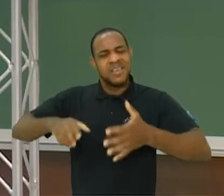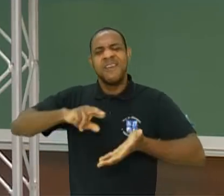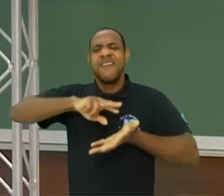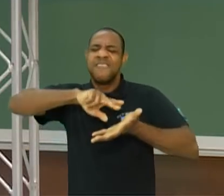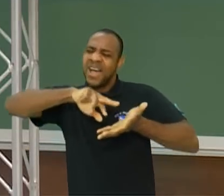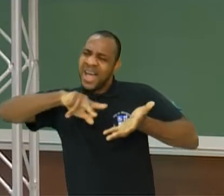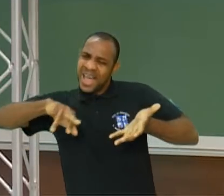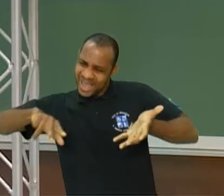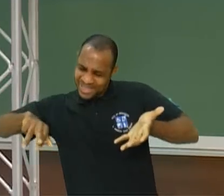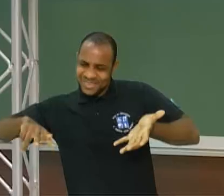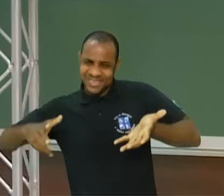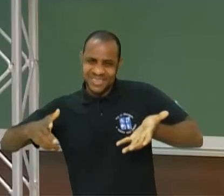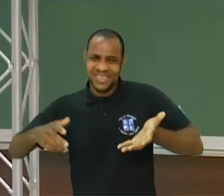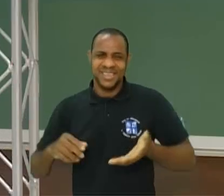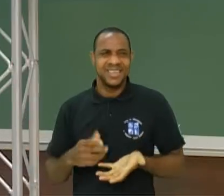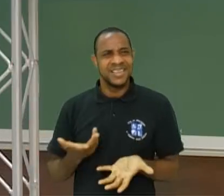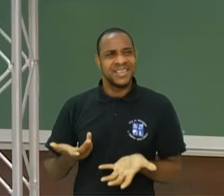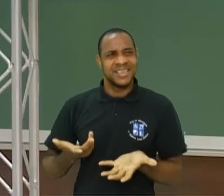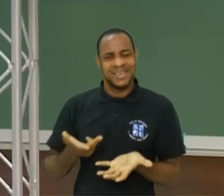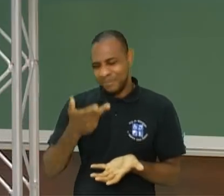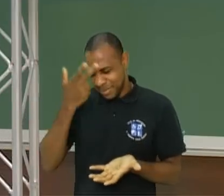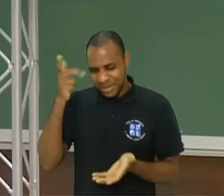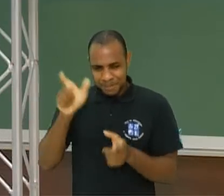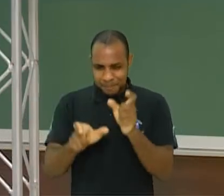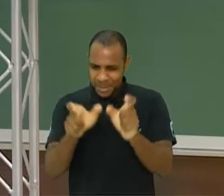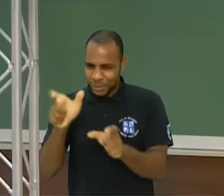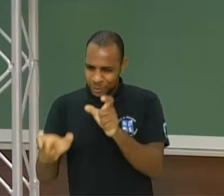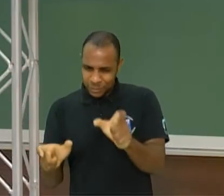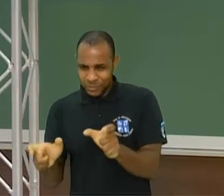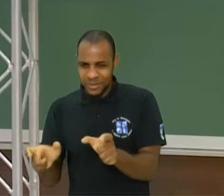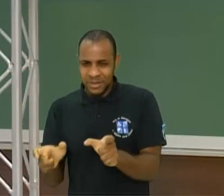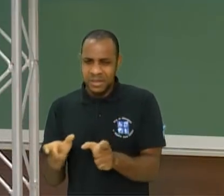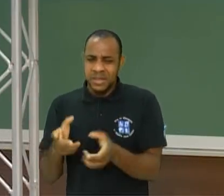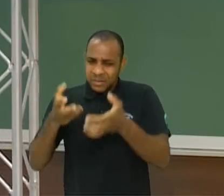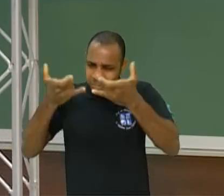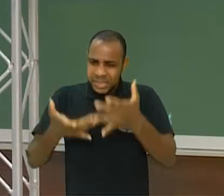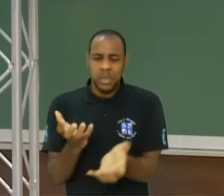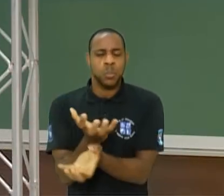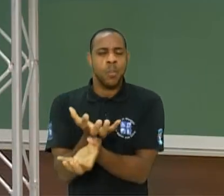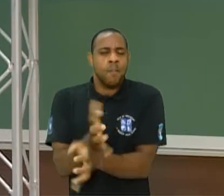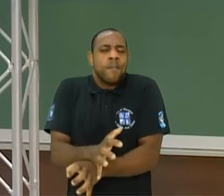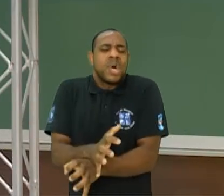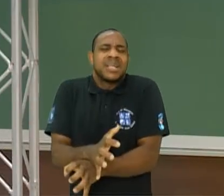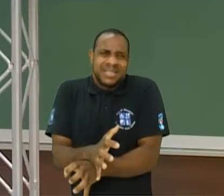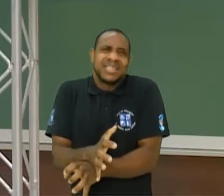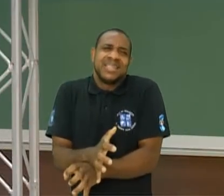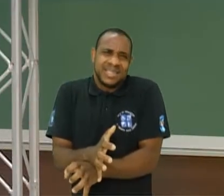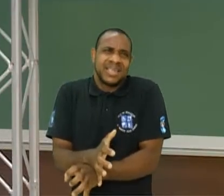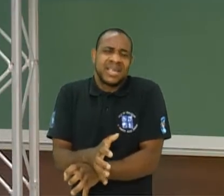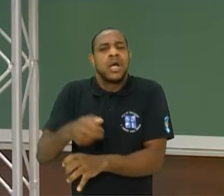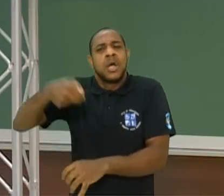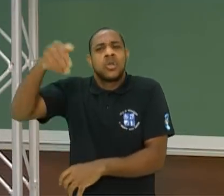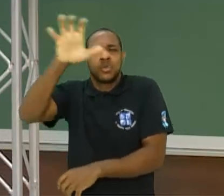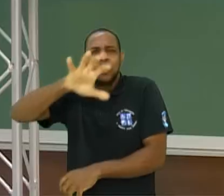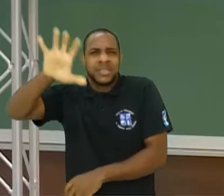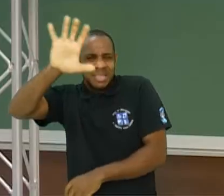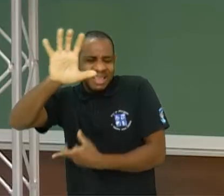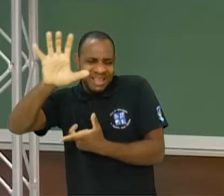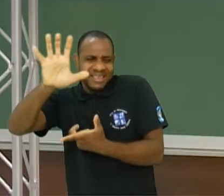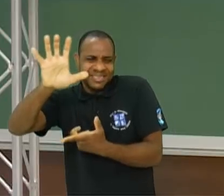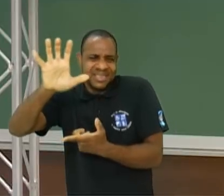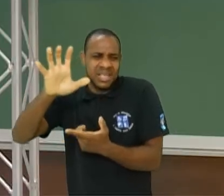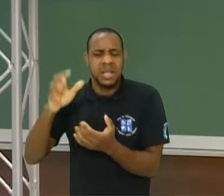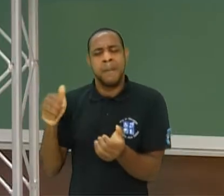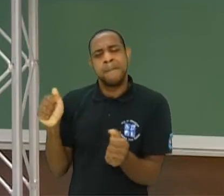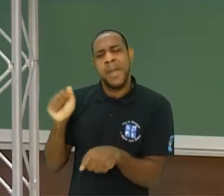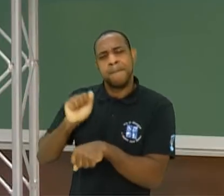severinos que existem, né, tratando essa coisa da seca do Nordeste, da pobreza, da fome, enfim, e ele